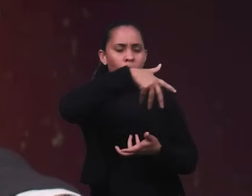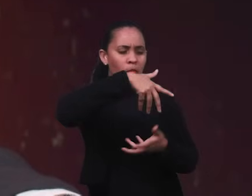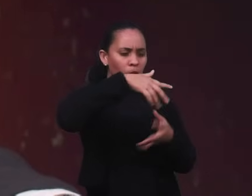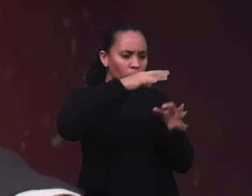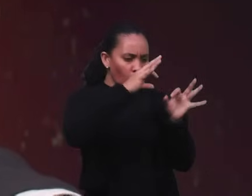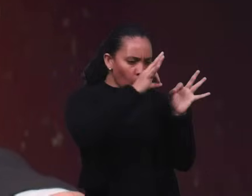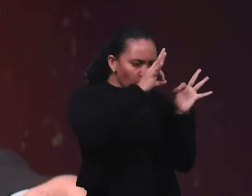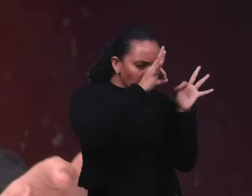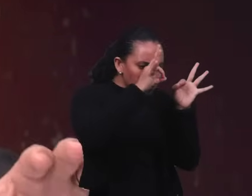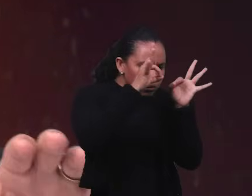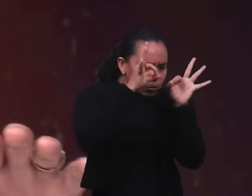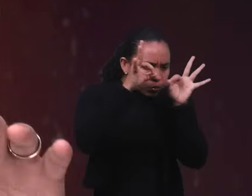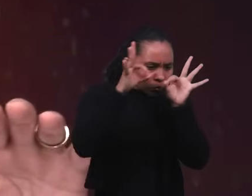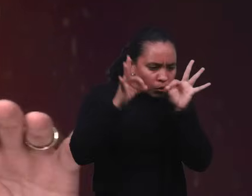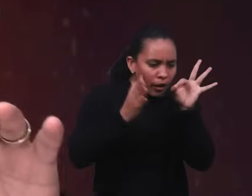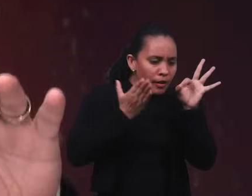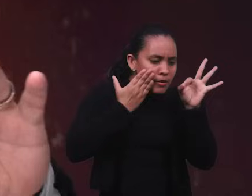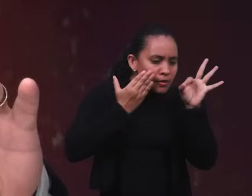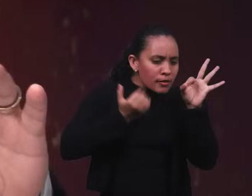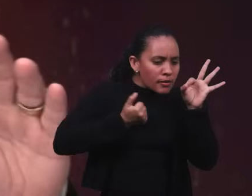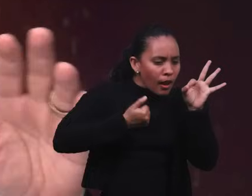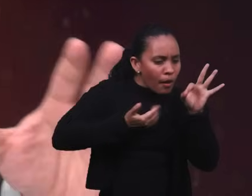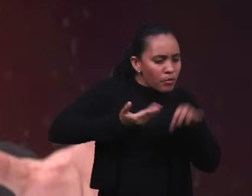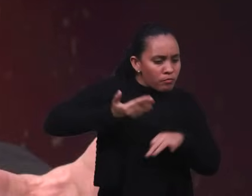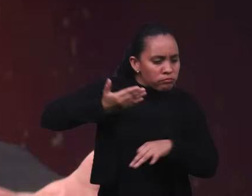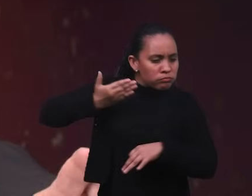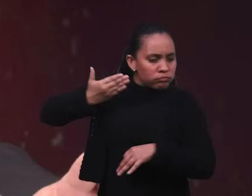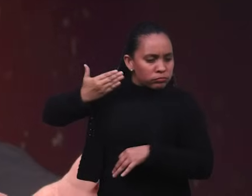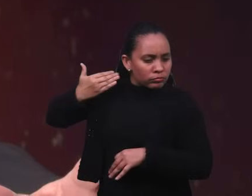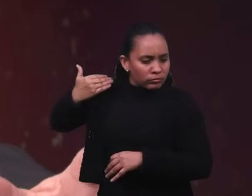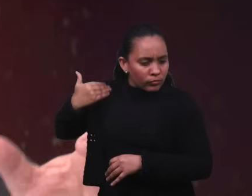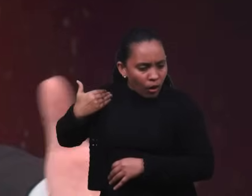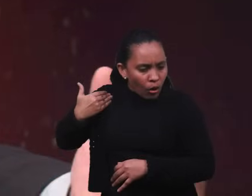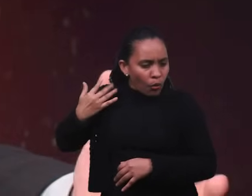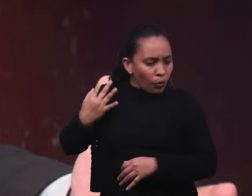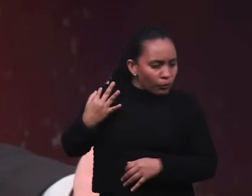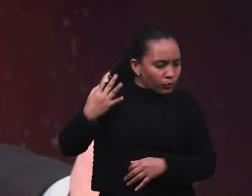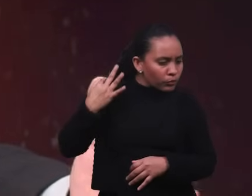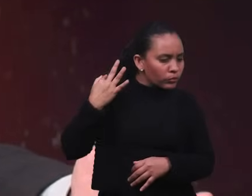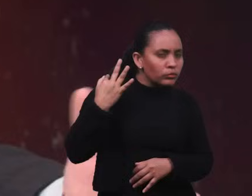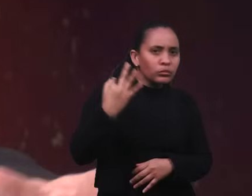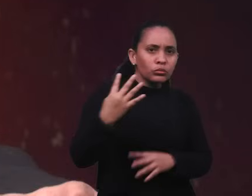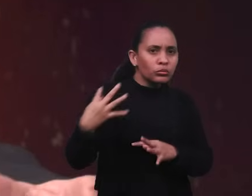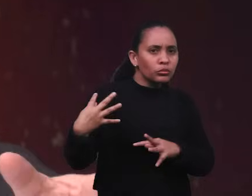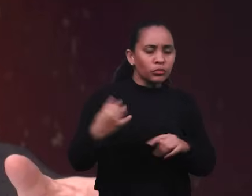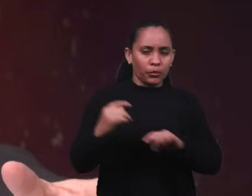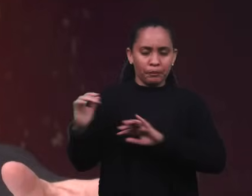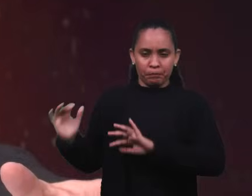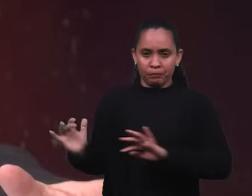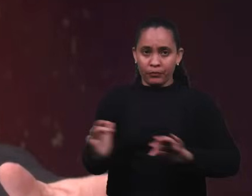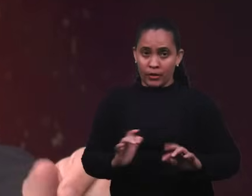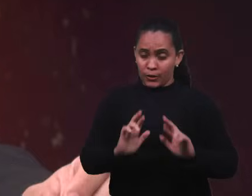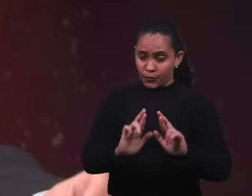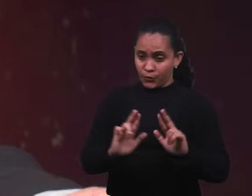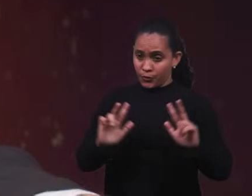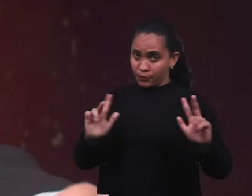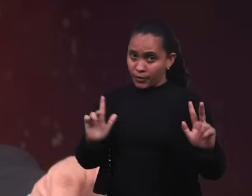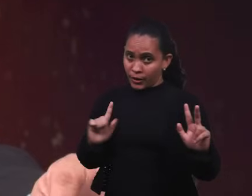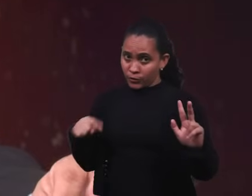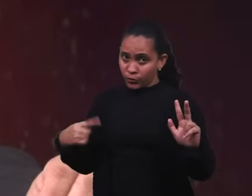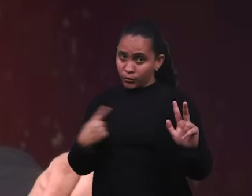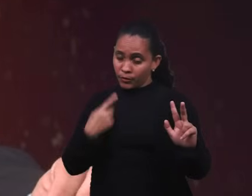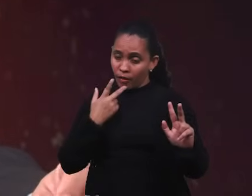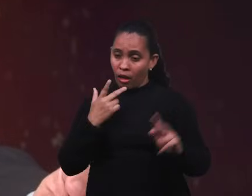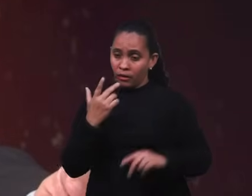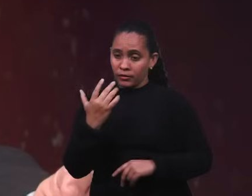quando nós estamos falando de ciência aqui, nós não estamos falando daquele conjunto de disciplinas que a gente pratica na faculdade, que também é ciência. O que nós estamos